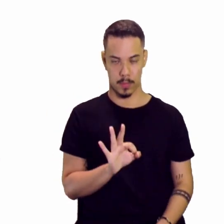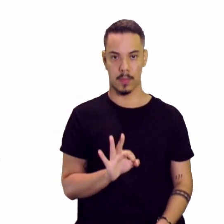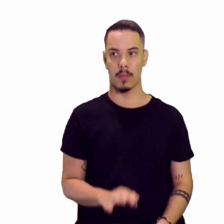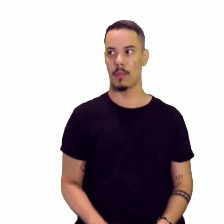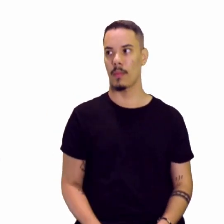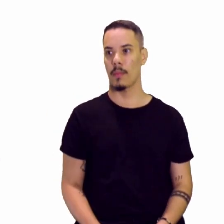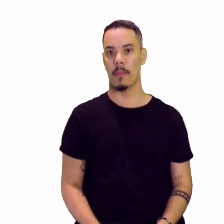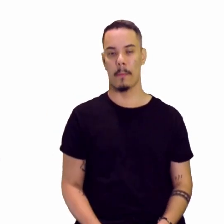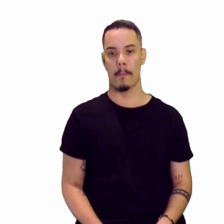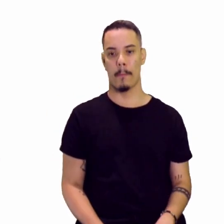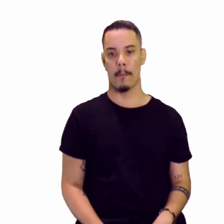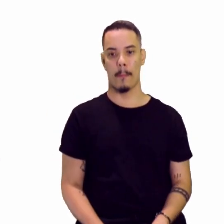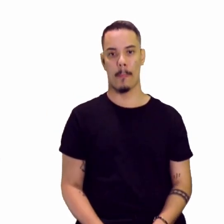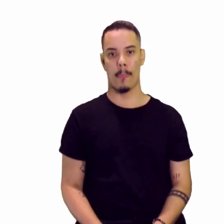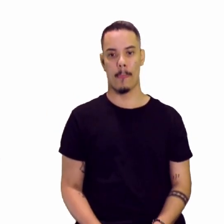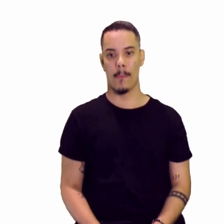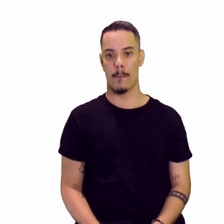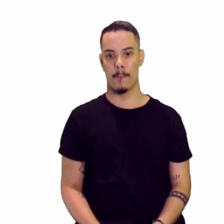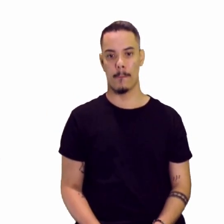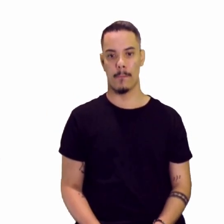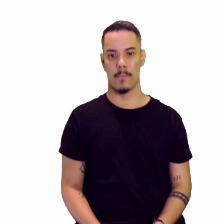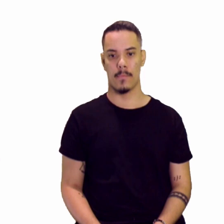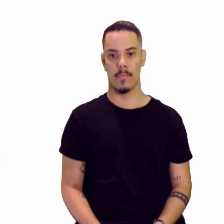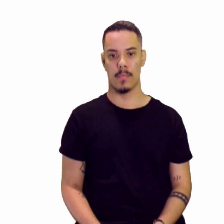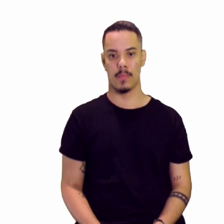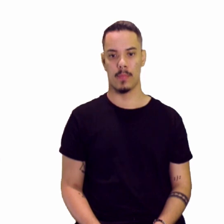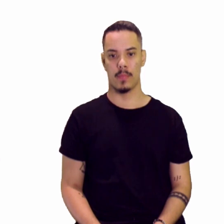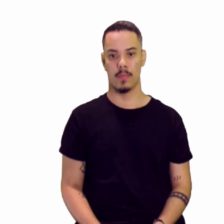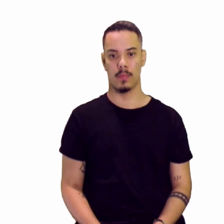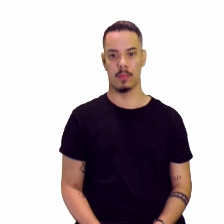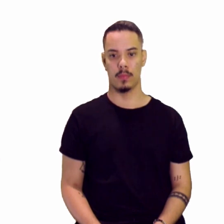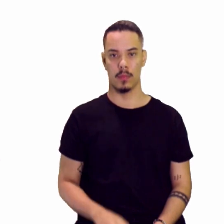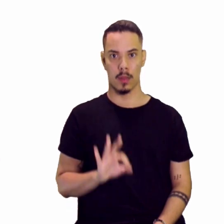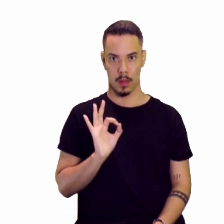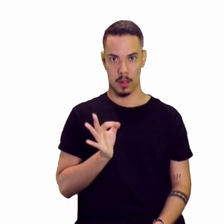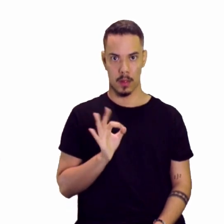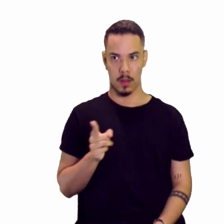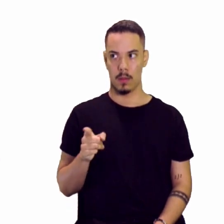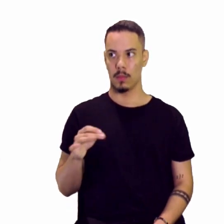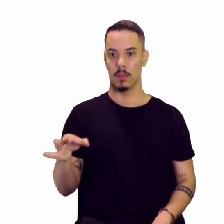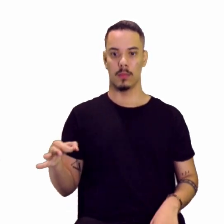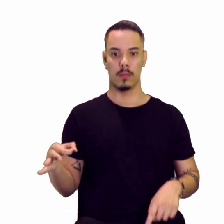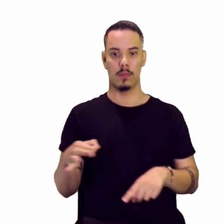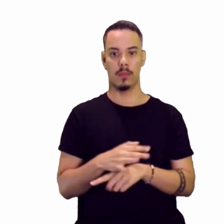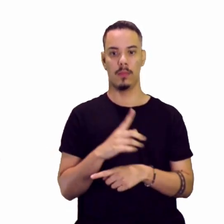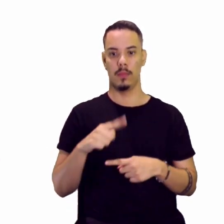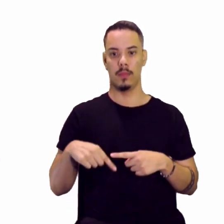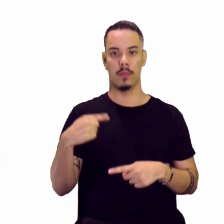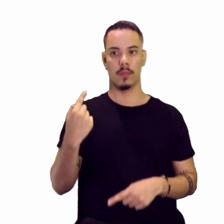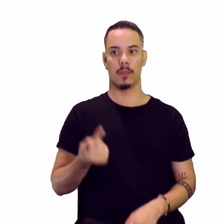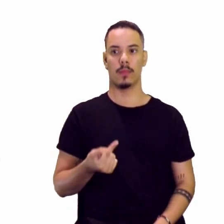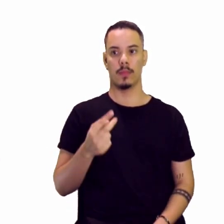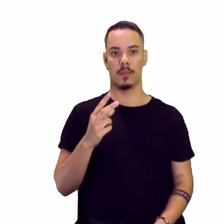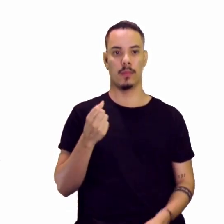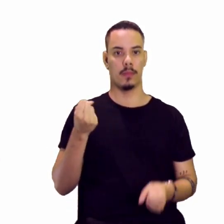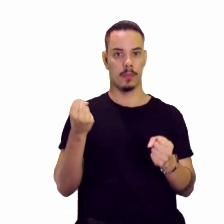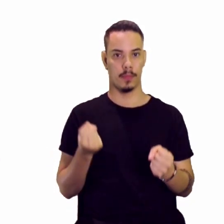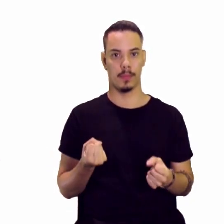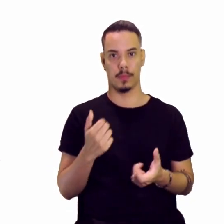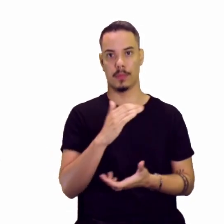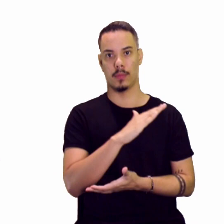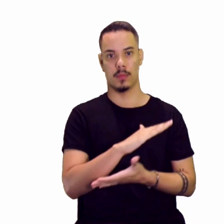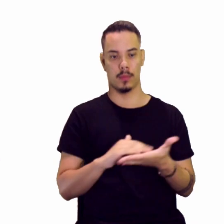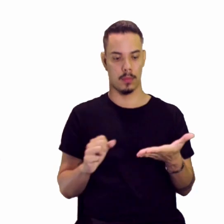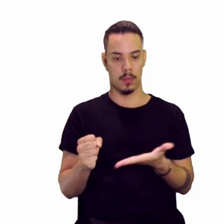Vou colocar aqui uma basezinha, pronto. Pode deixar aí, depois que andar. Aqui, ó, força-peso, ó, certo? Retira-se